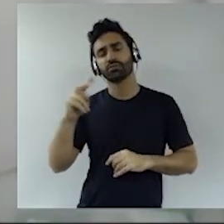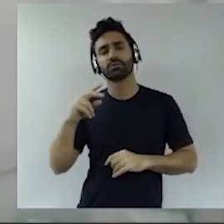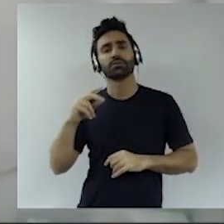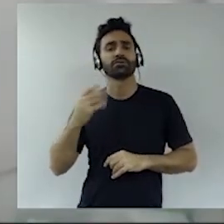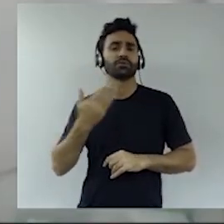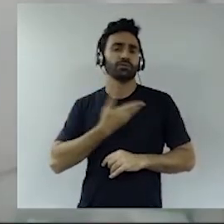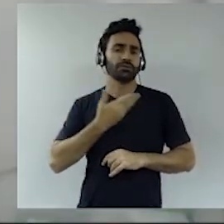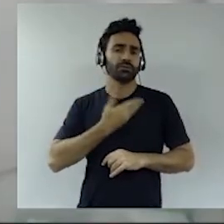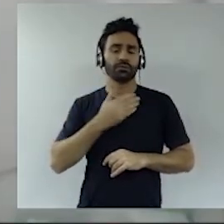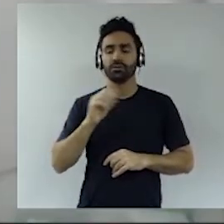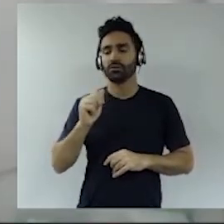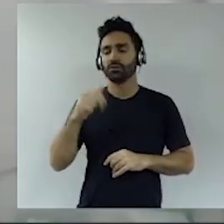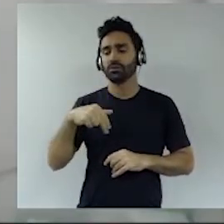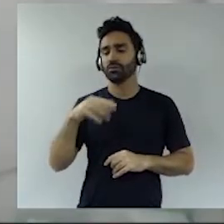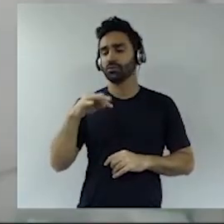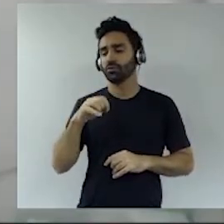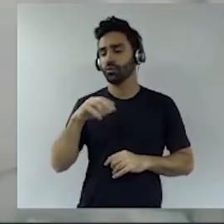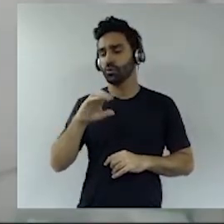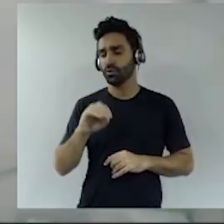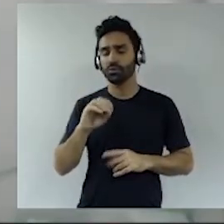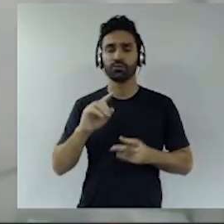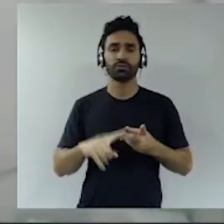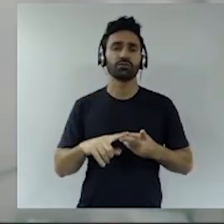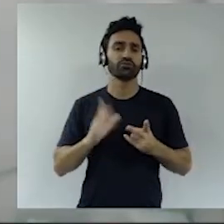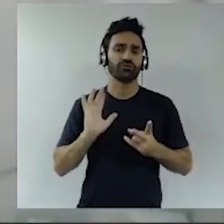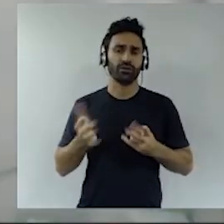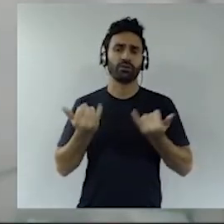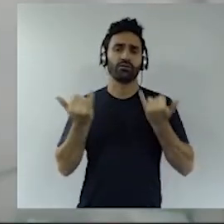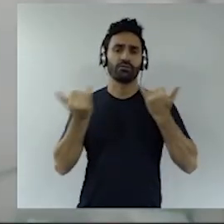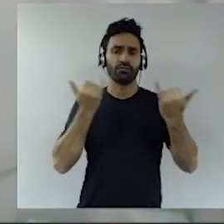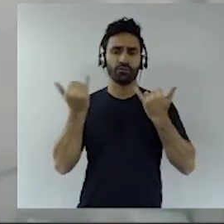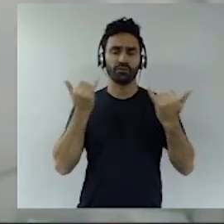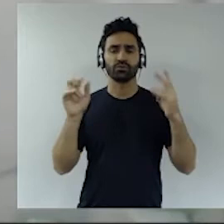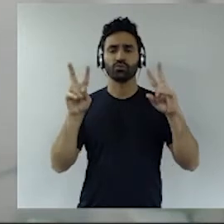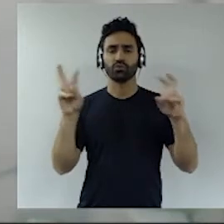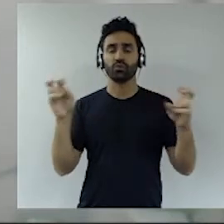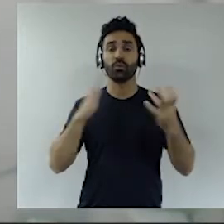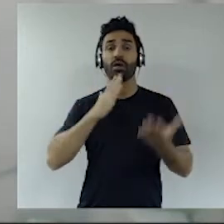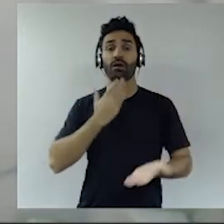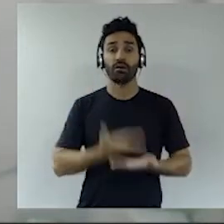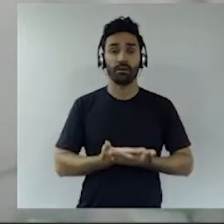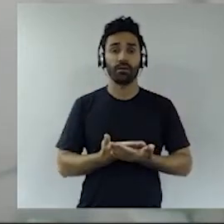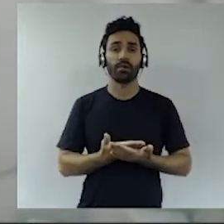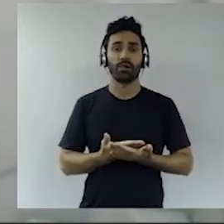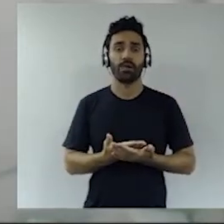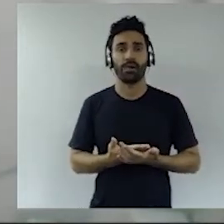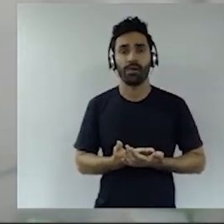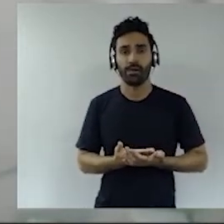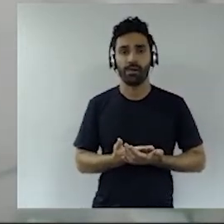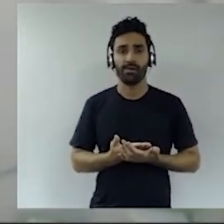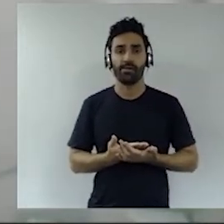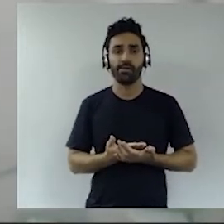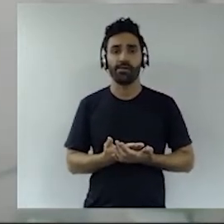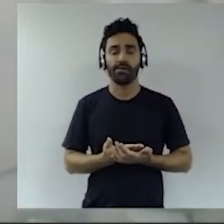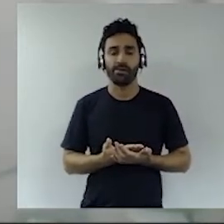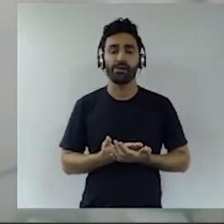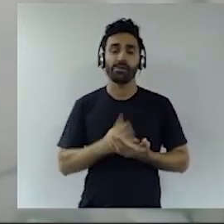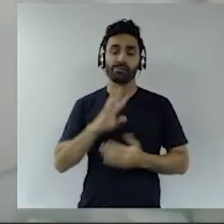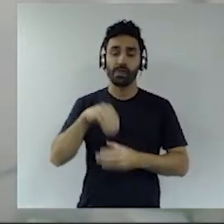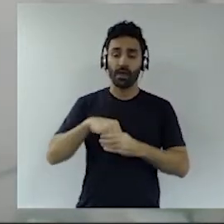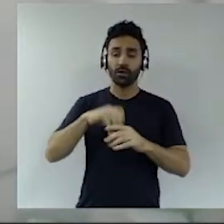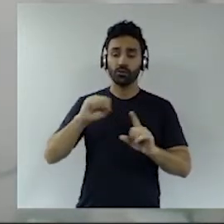Antônio Saldanha, com seus dados referentes a perplexidades de uma pandemia dentro de uma